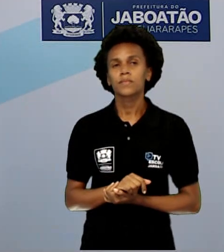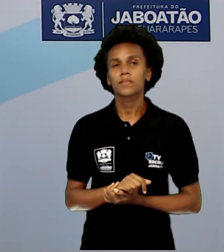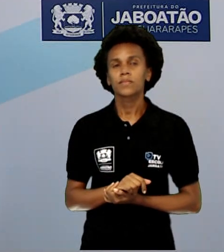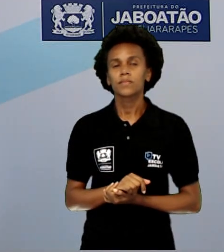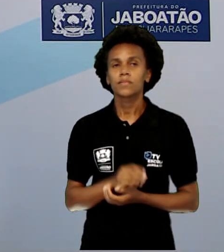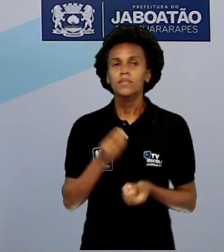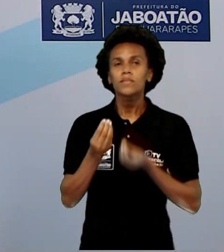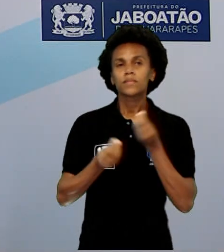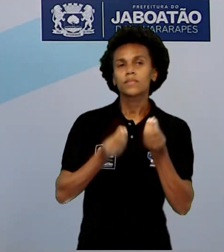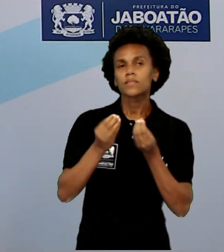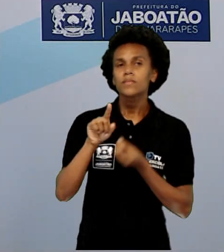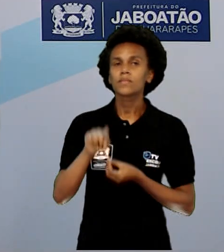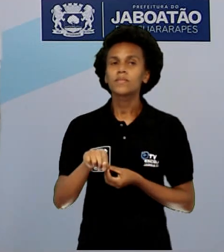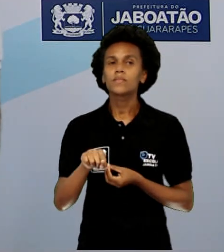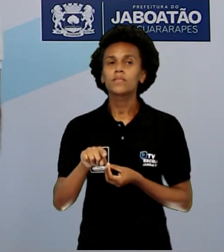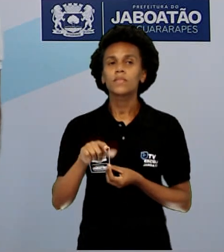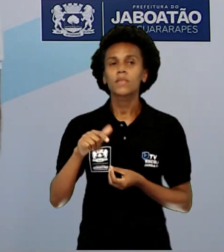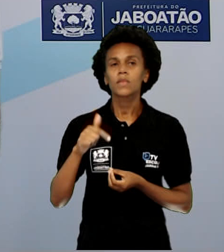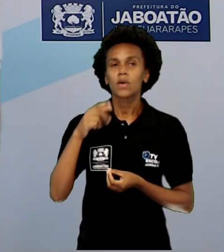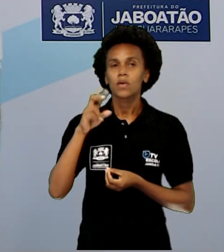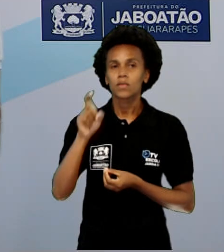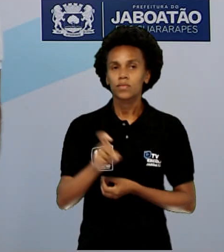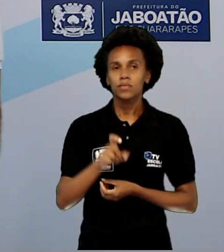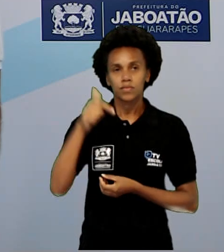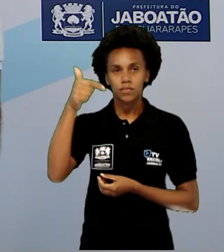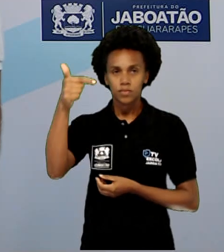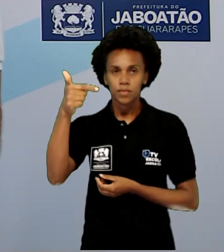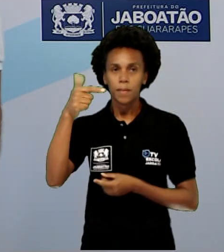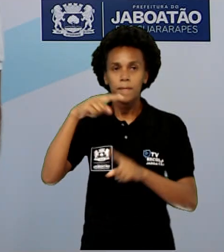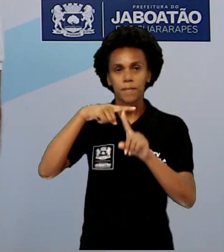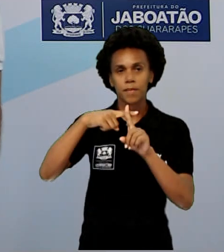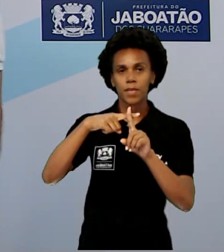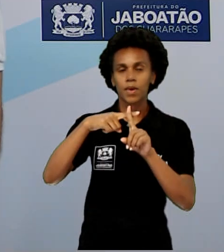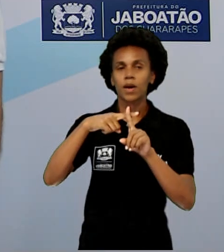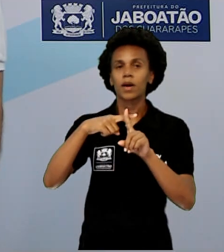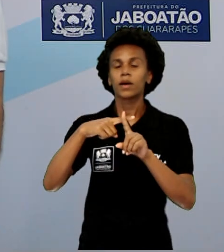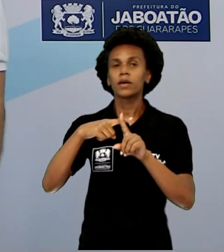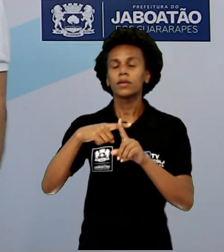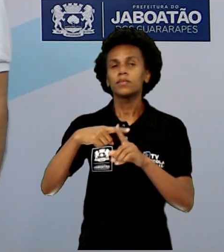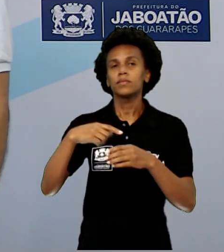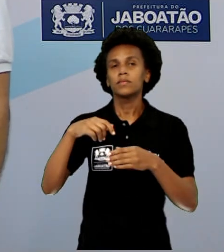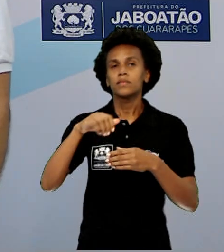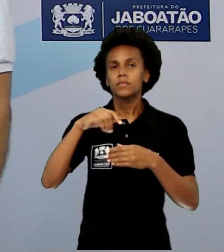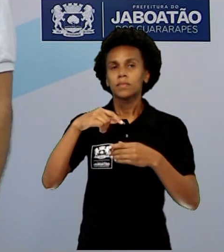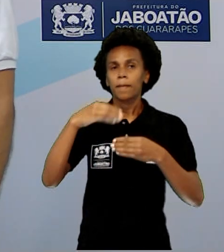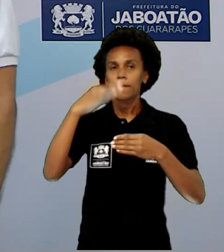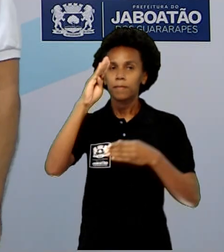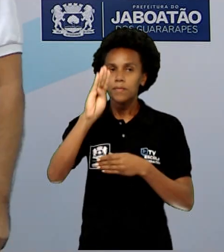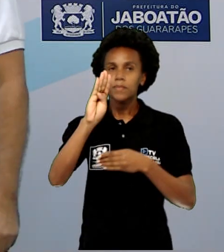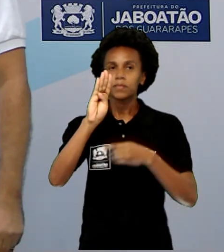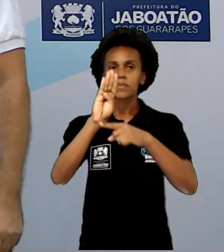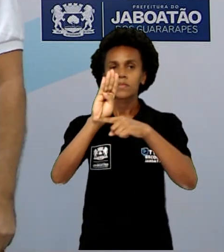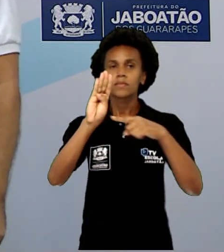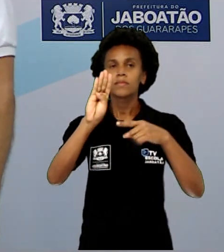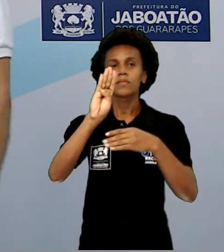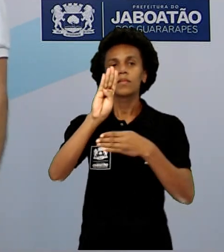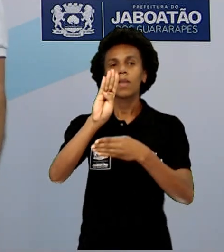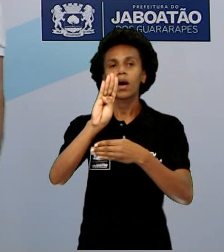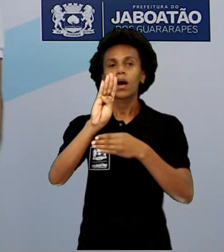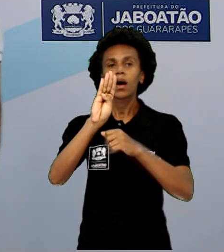quadrado mais B sobre A, x mais C sobre A igual a zero.